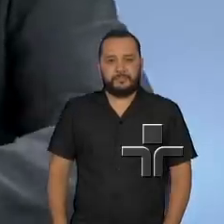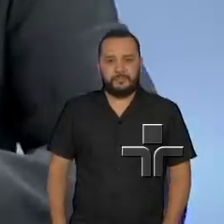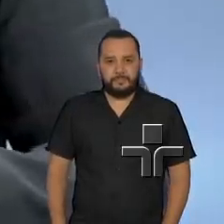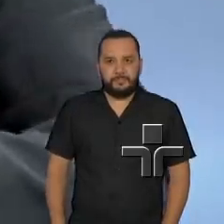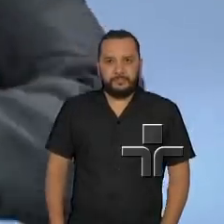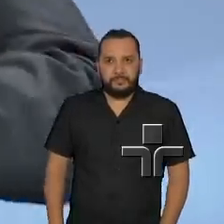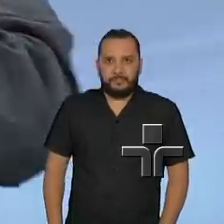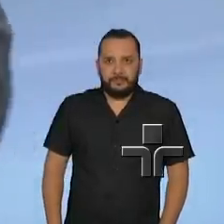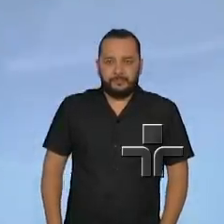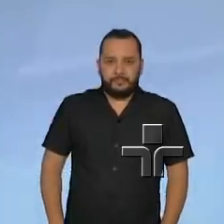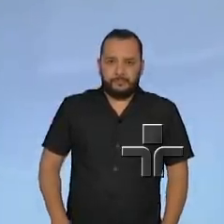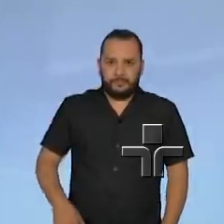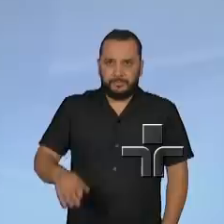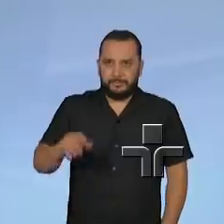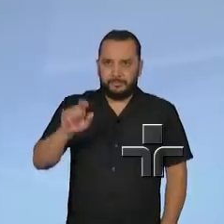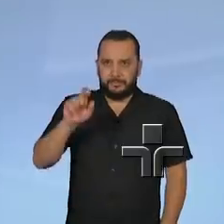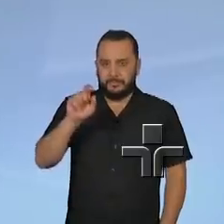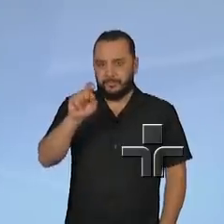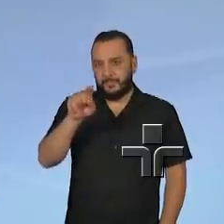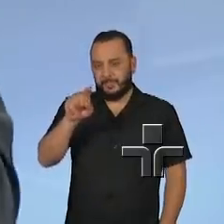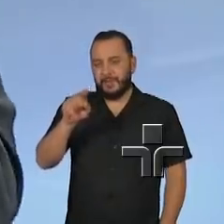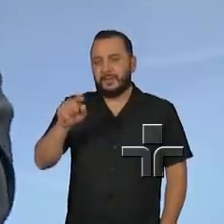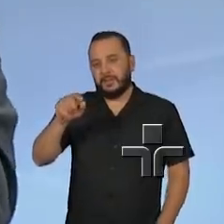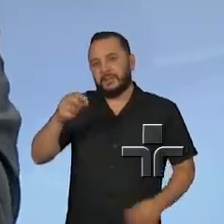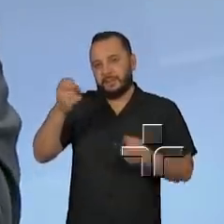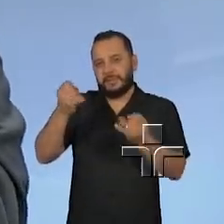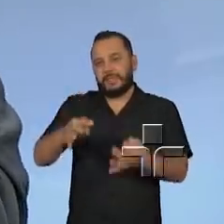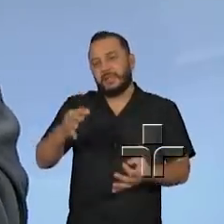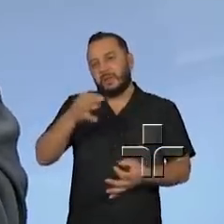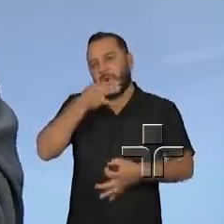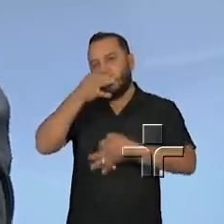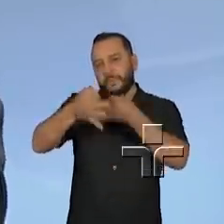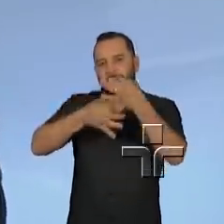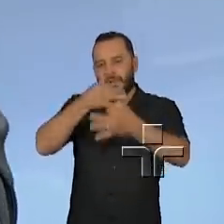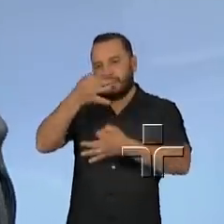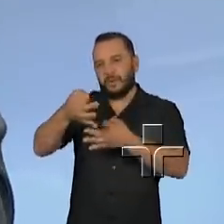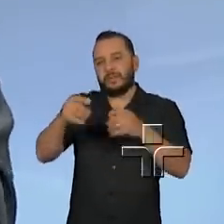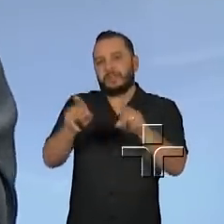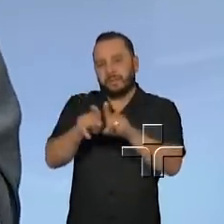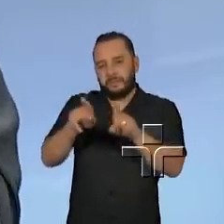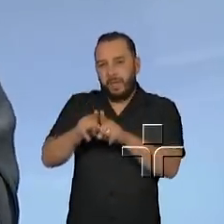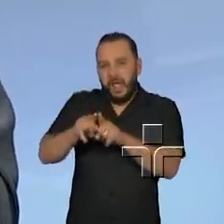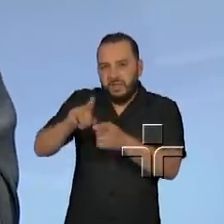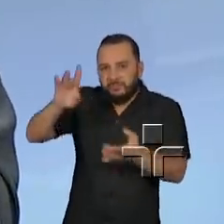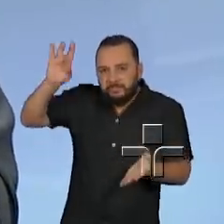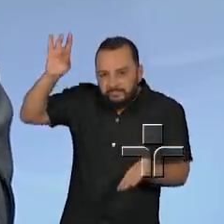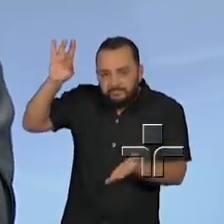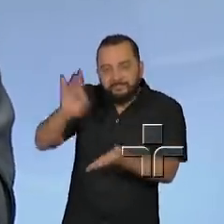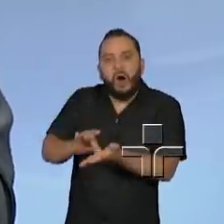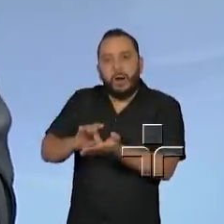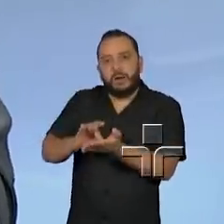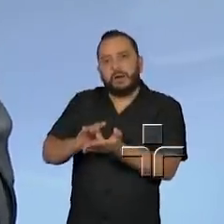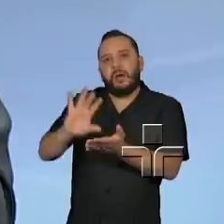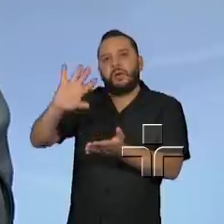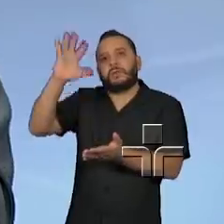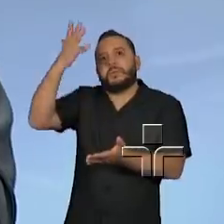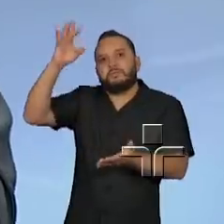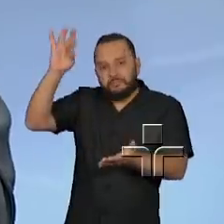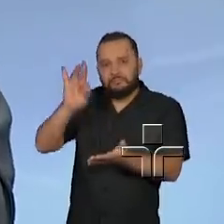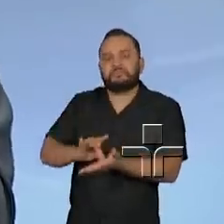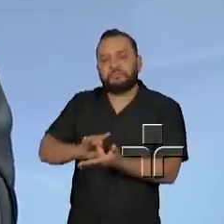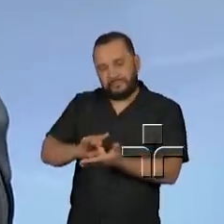A gente falando sobre, né, das opiniões e dos fatos, né? Por um lado, também a